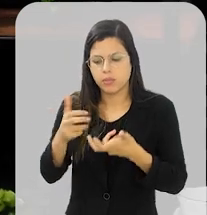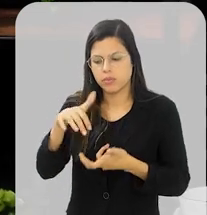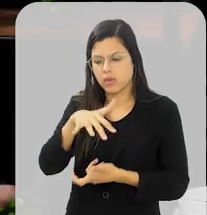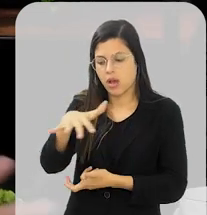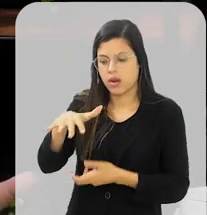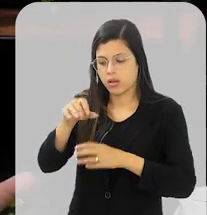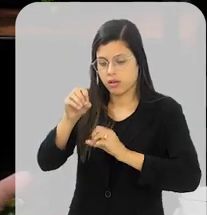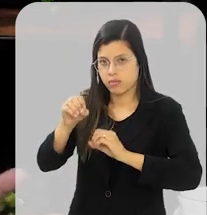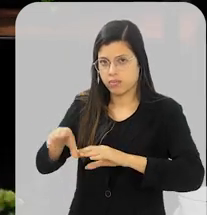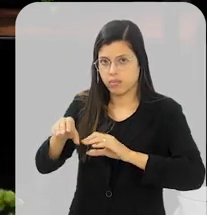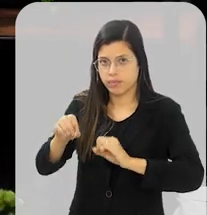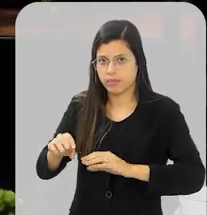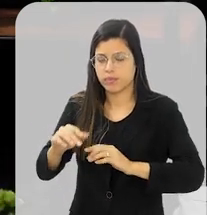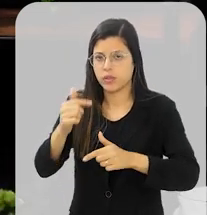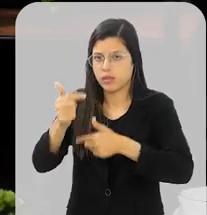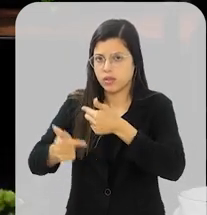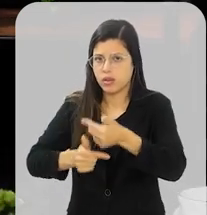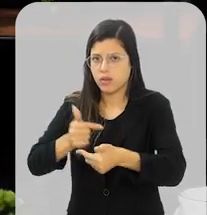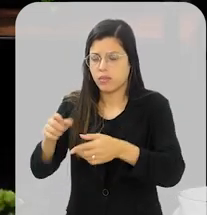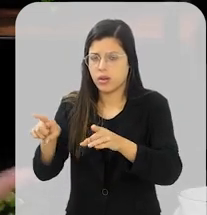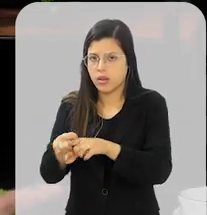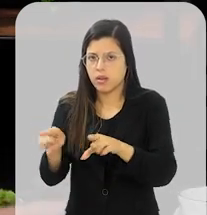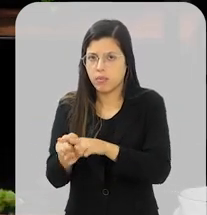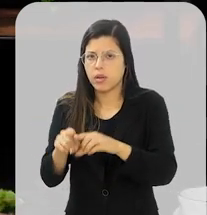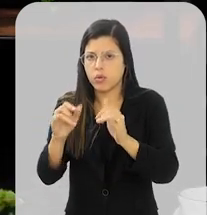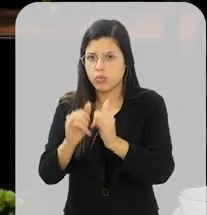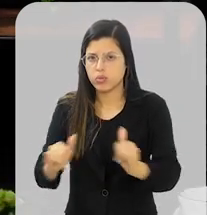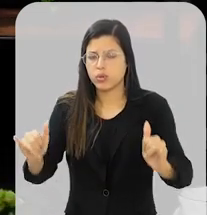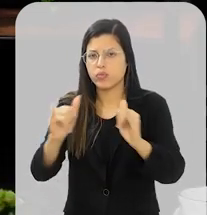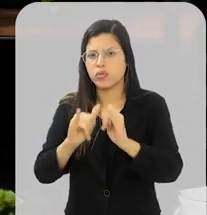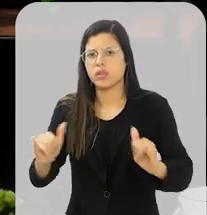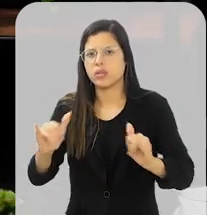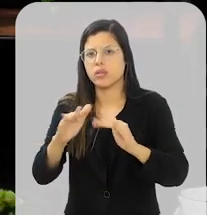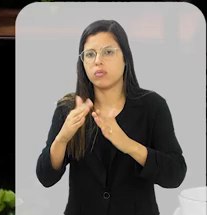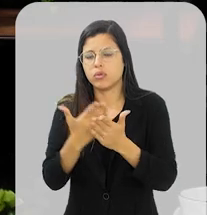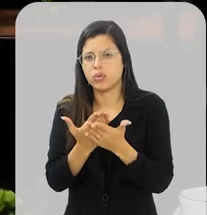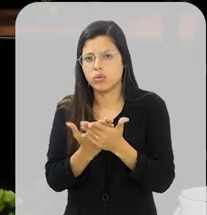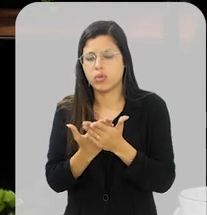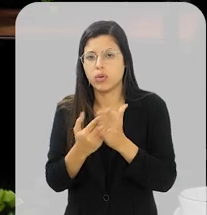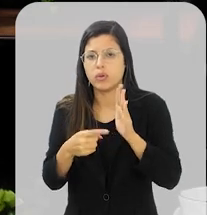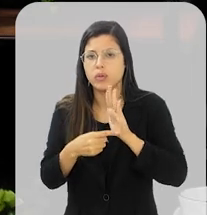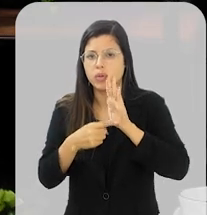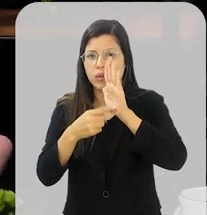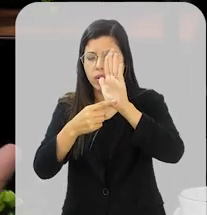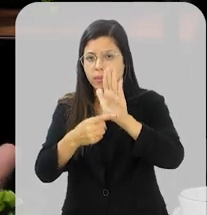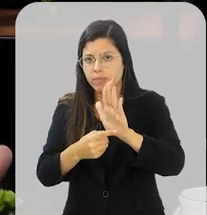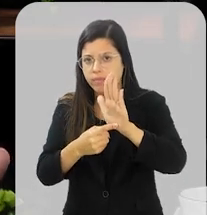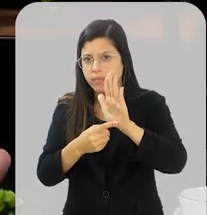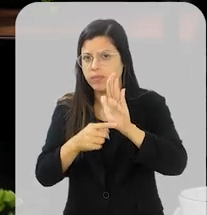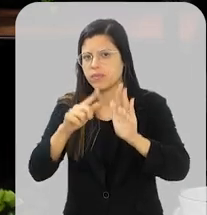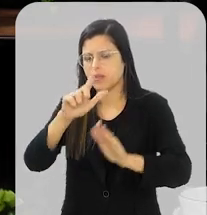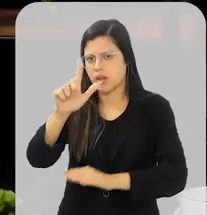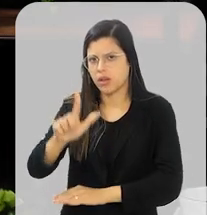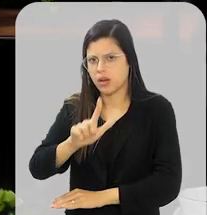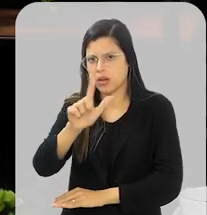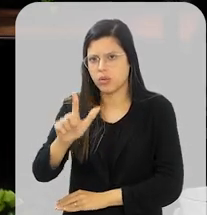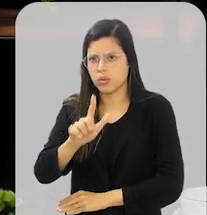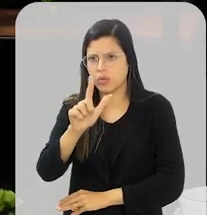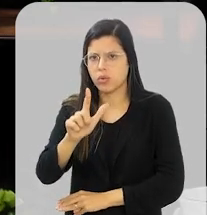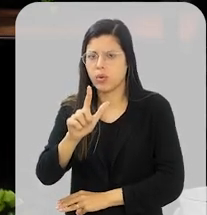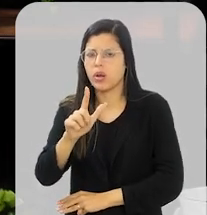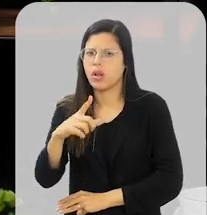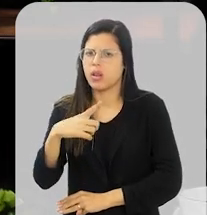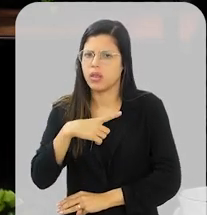muito na área da educação, que a gente trabalha também com divulgação escolar, quando a gente apresenta essa literatura,